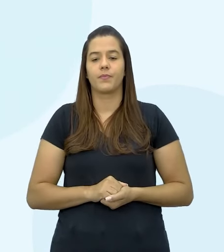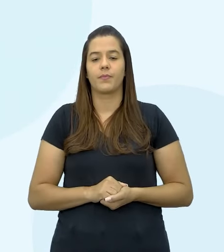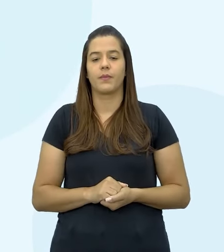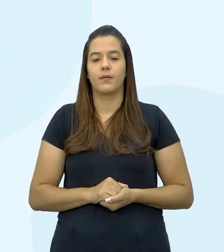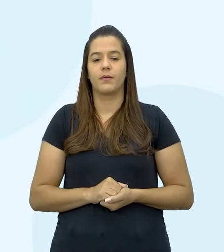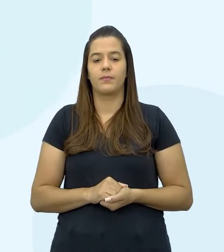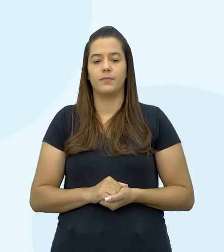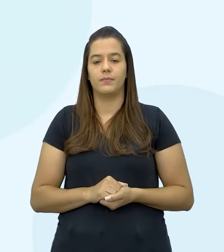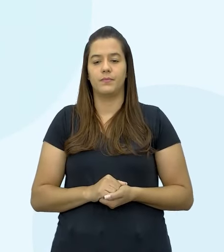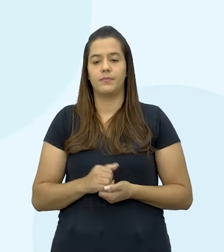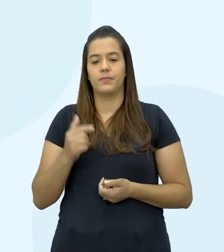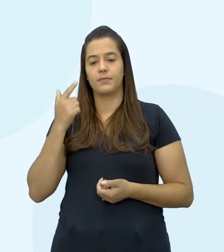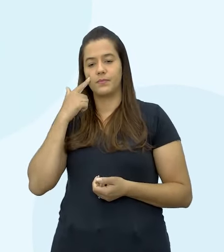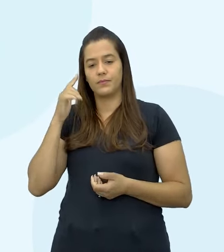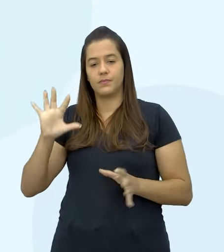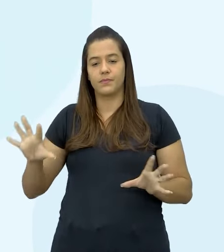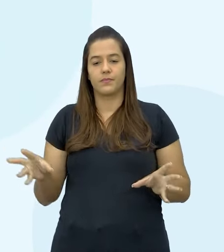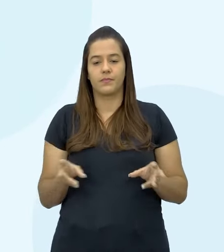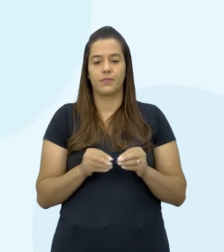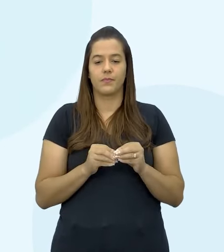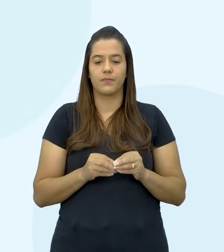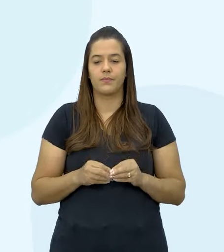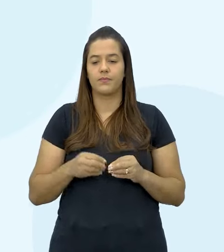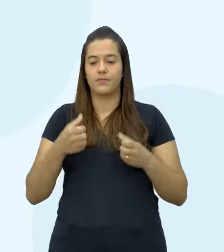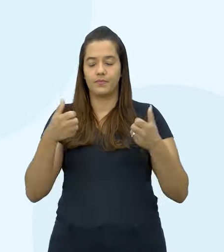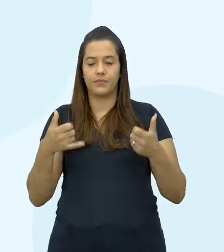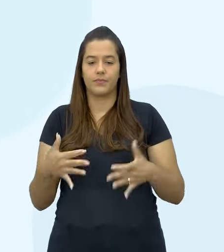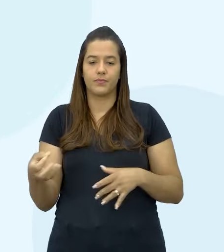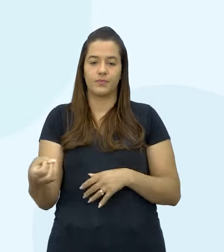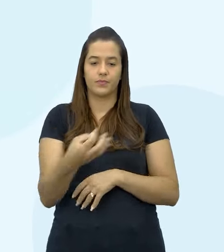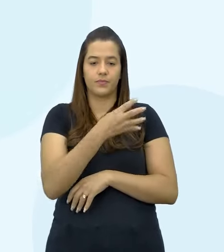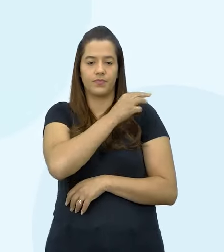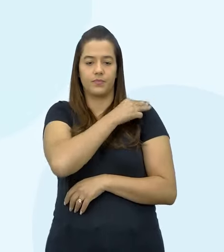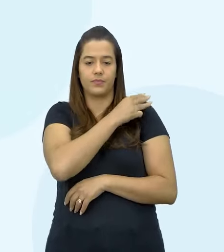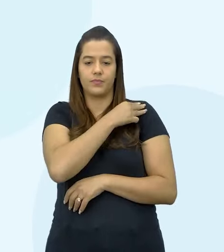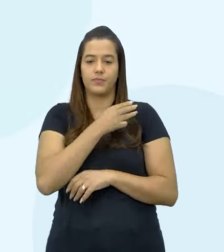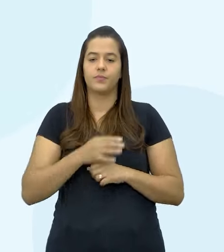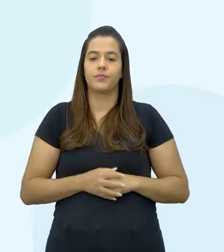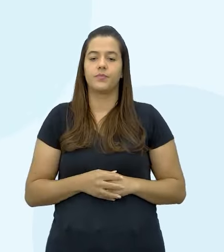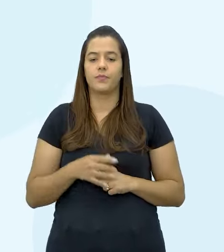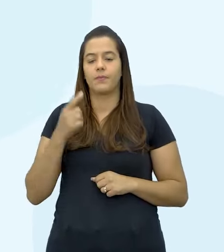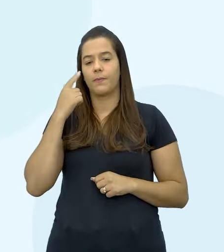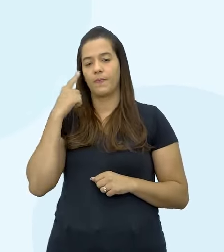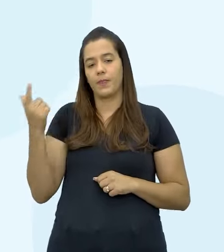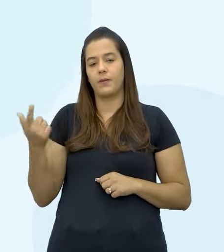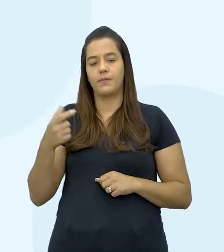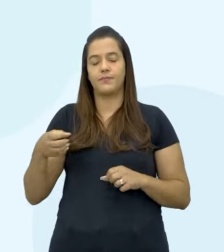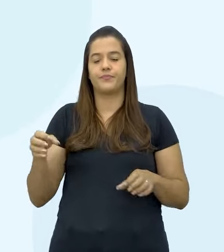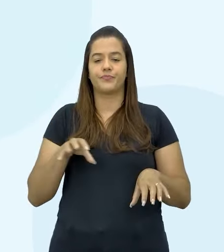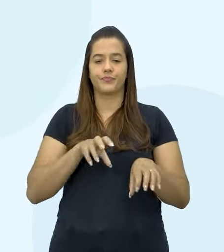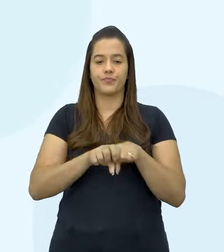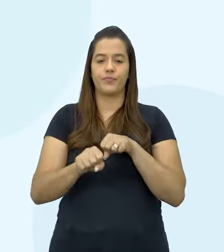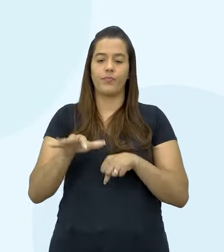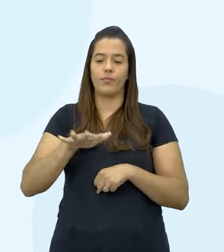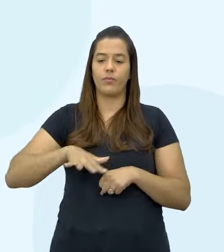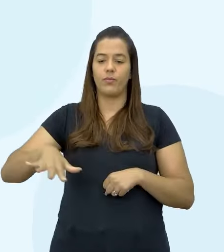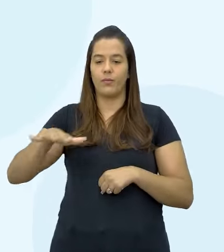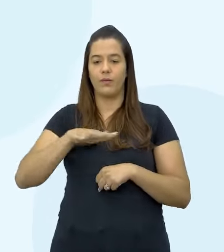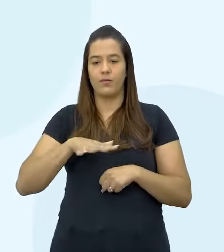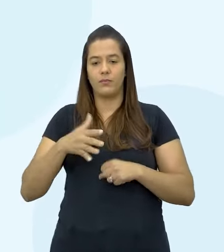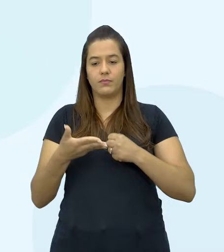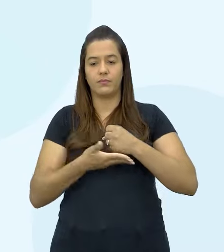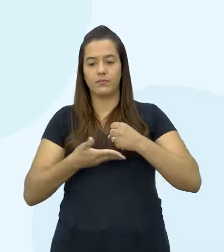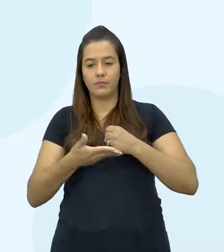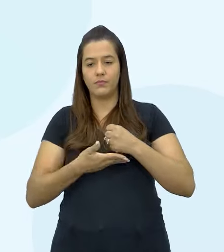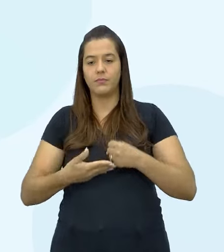aí na tela um breve resumo então do novo ensino médio. Então nós temos ali a formação geral básica, né, no primeiro